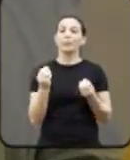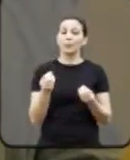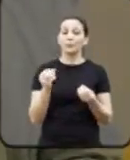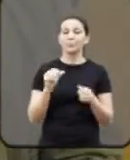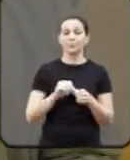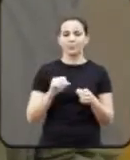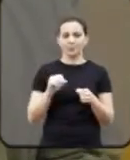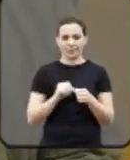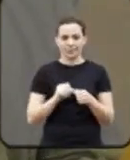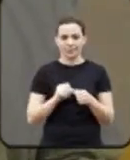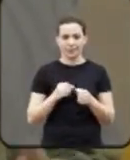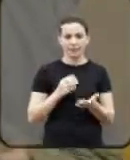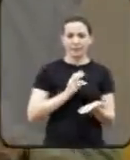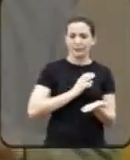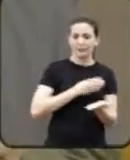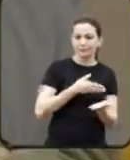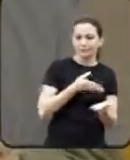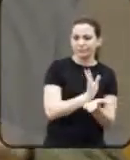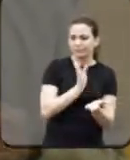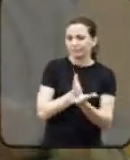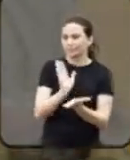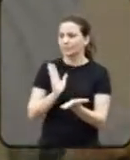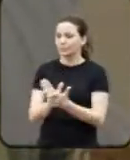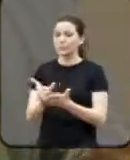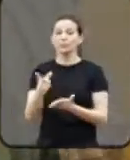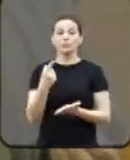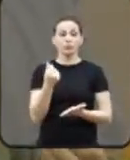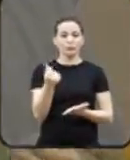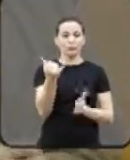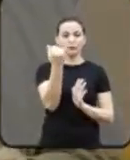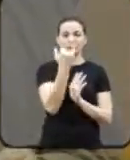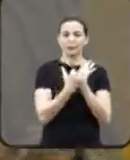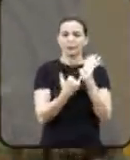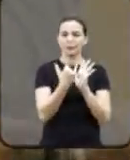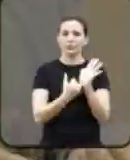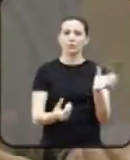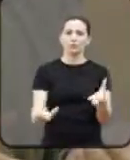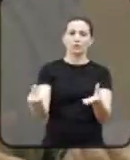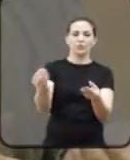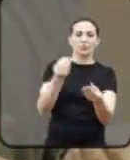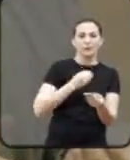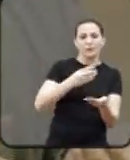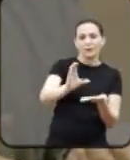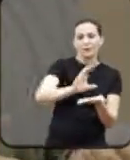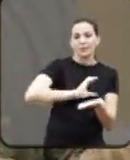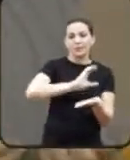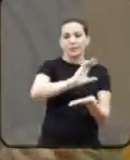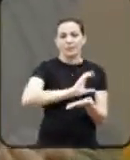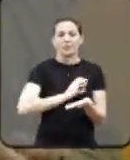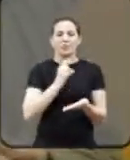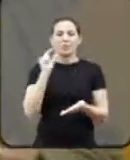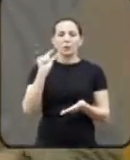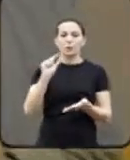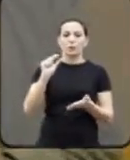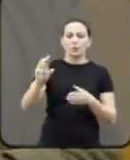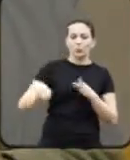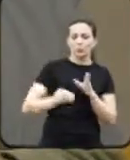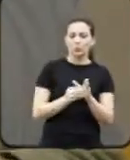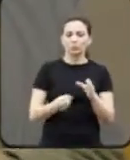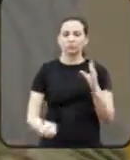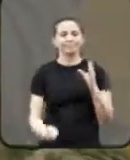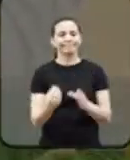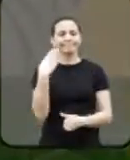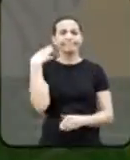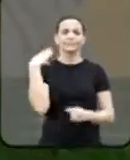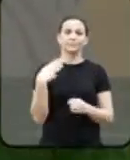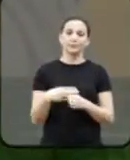vem repasse. E não vem repasse. Não suporta. Do jeito que está a distribuição do que nós pagamos, né, de impostos, o município recebe muito pouco